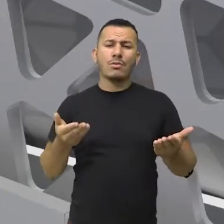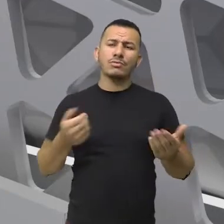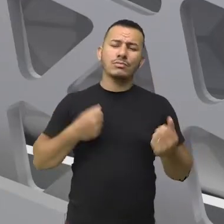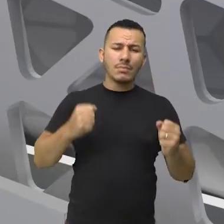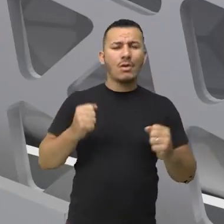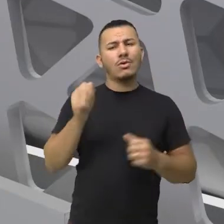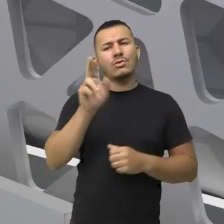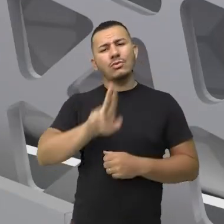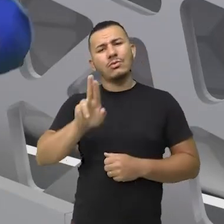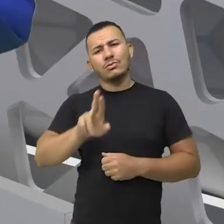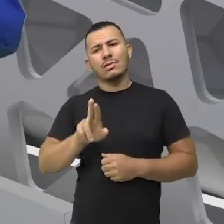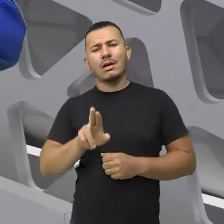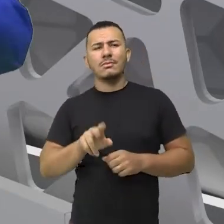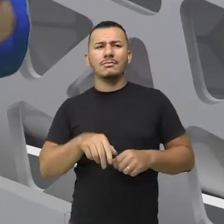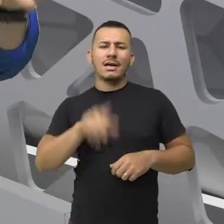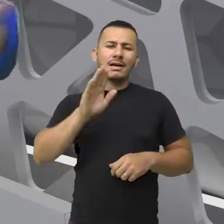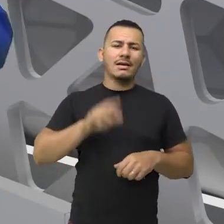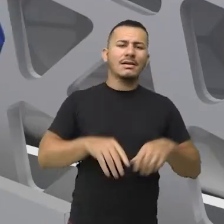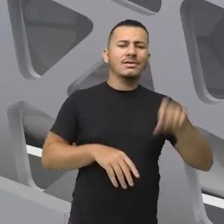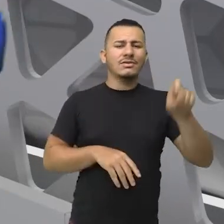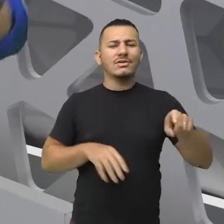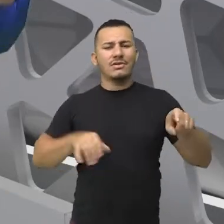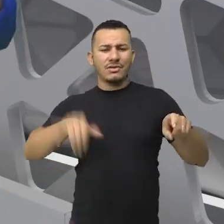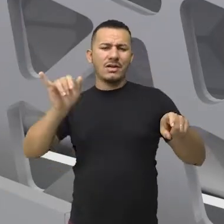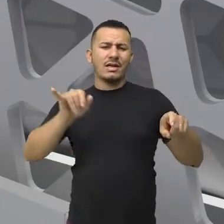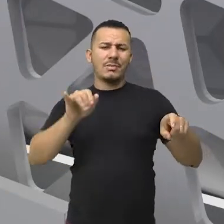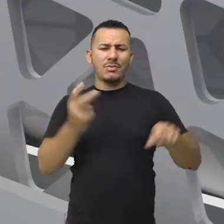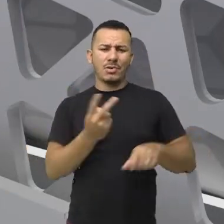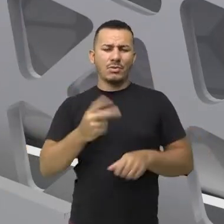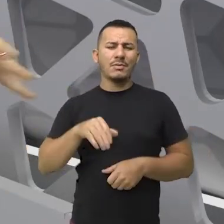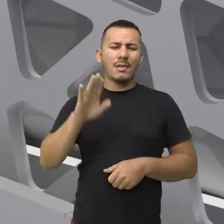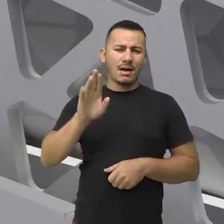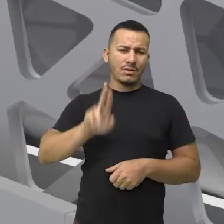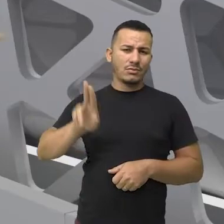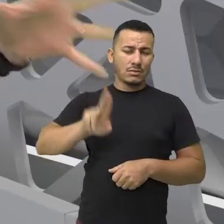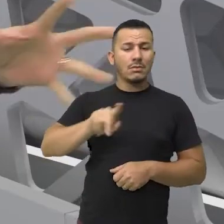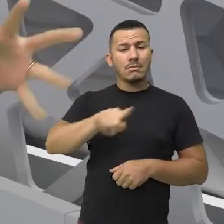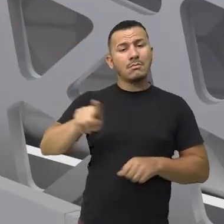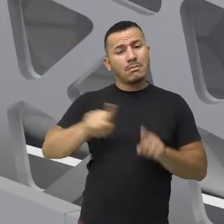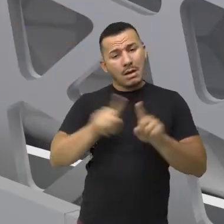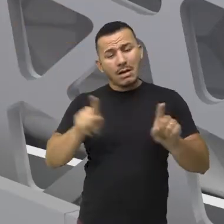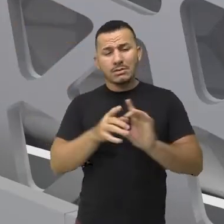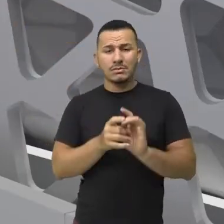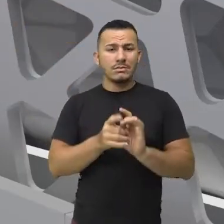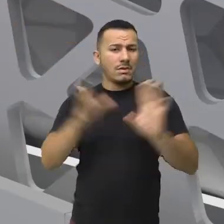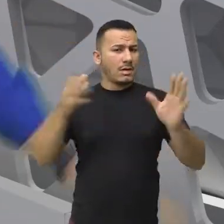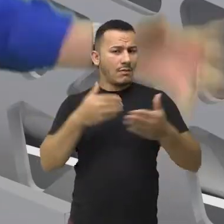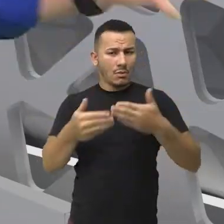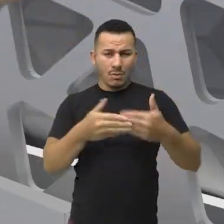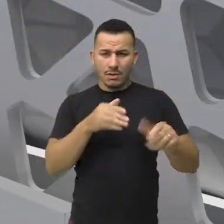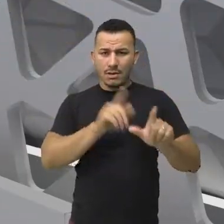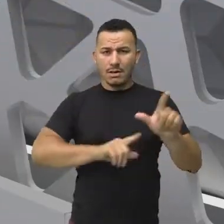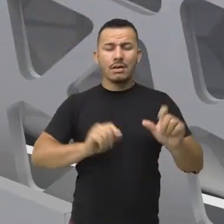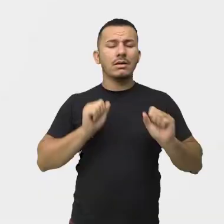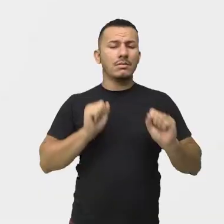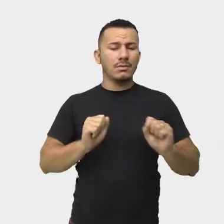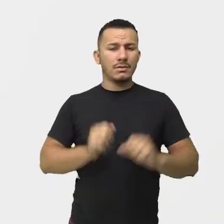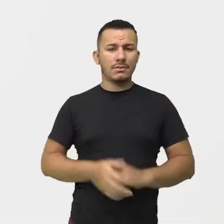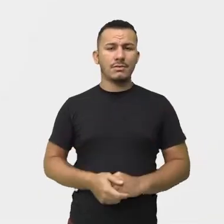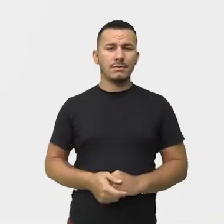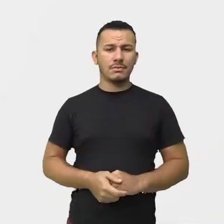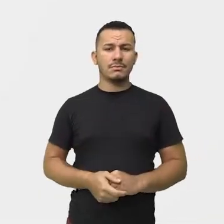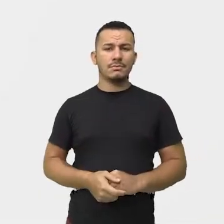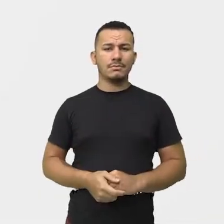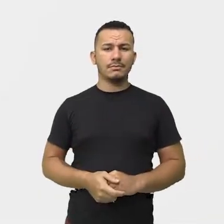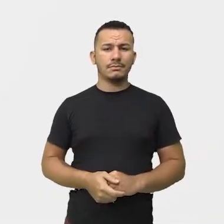utilizando mais X e Y, que são as variáveis mais usadas. Mas lembrando, você pode utilizar quaisquer letras. Continua,